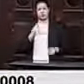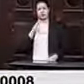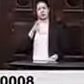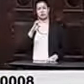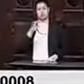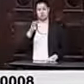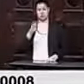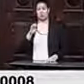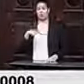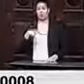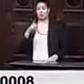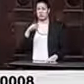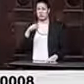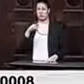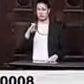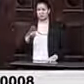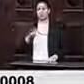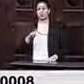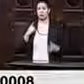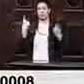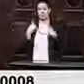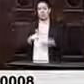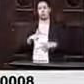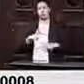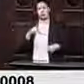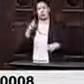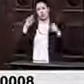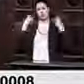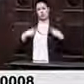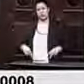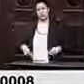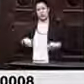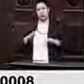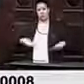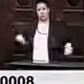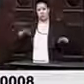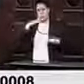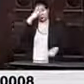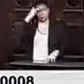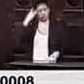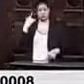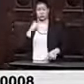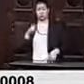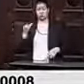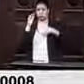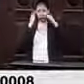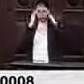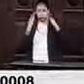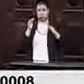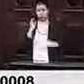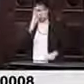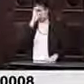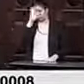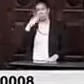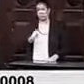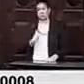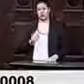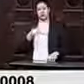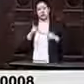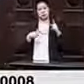de crime lesa humanidade, que não respeita aquilo que é essencial à vida da